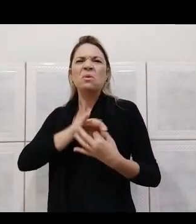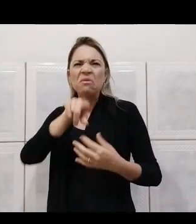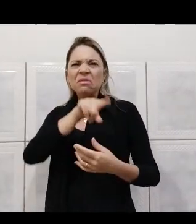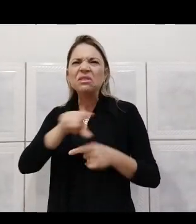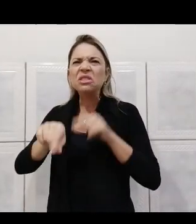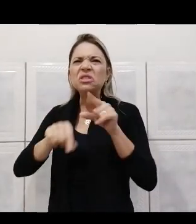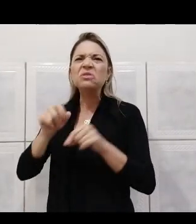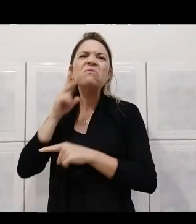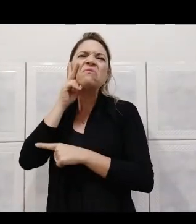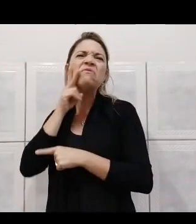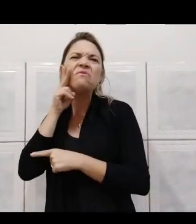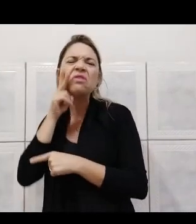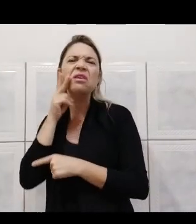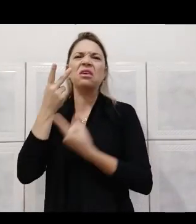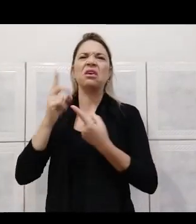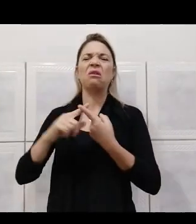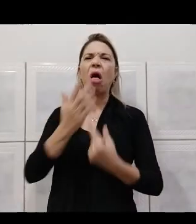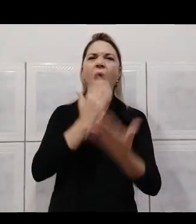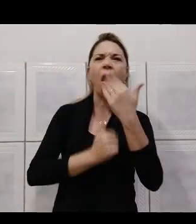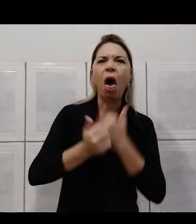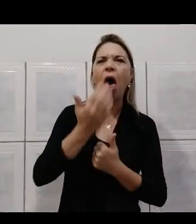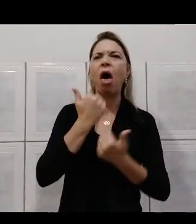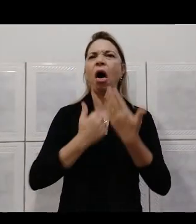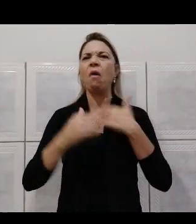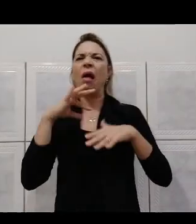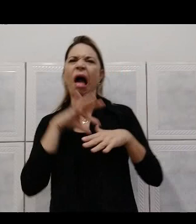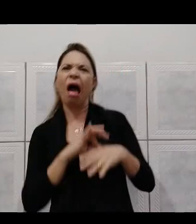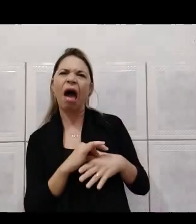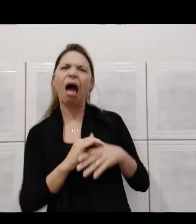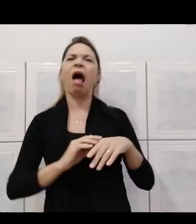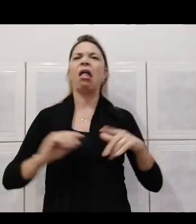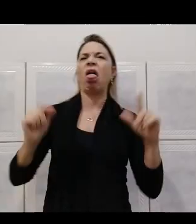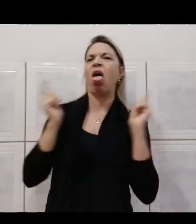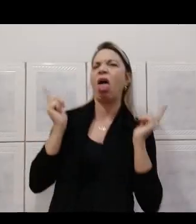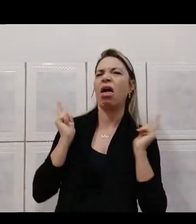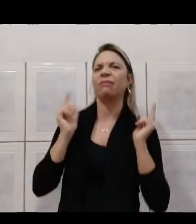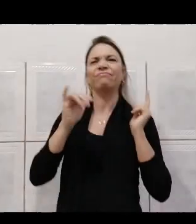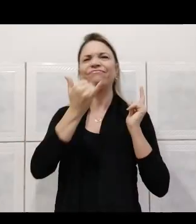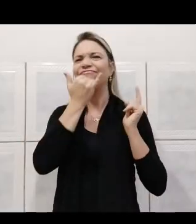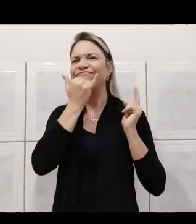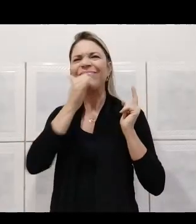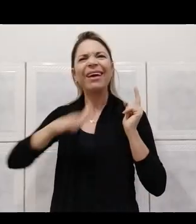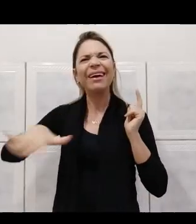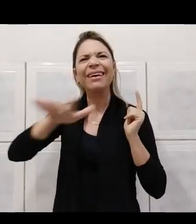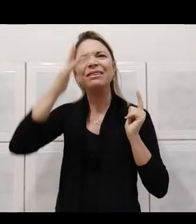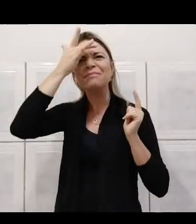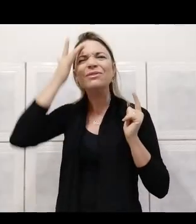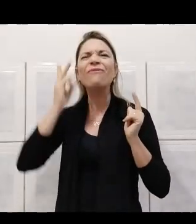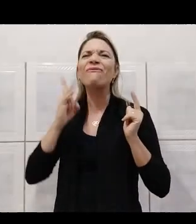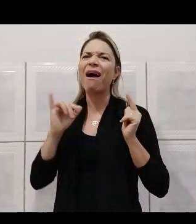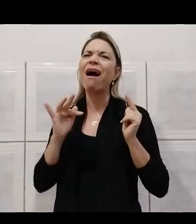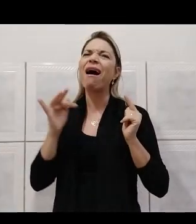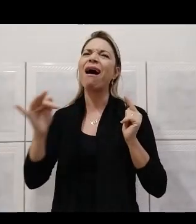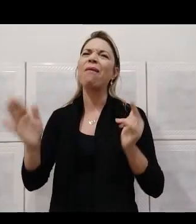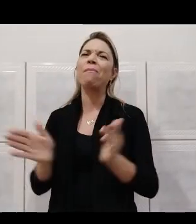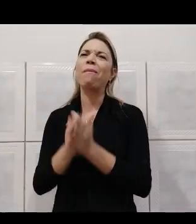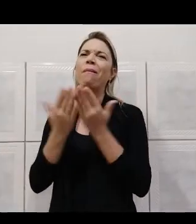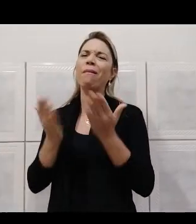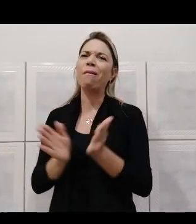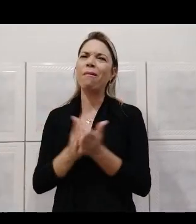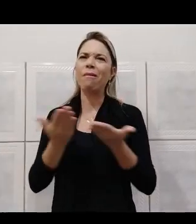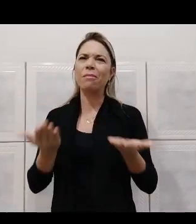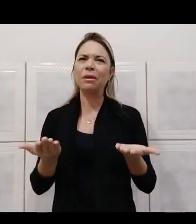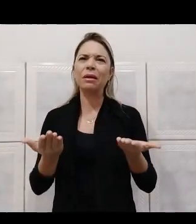entre os comilões de carne, porque o beberrão e o comilão caem em pobreza, e a sonolência vestirá de trapos o